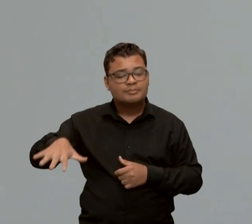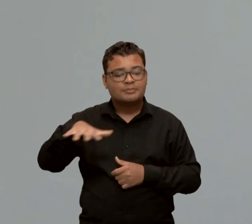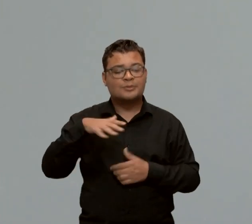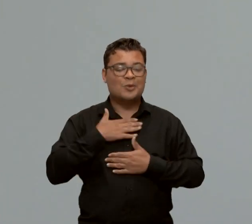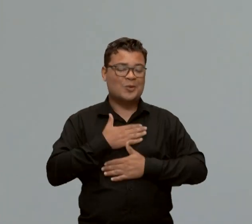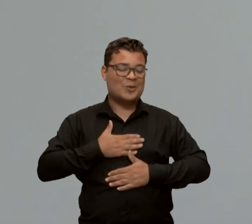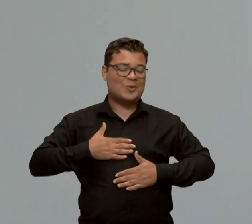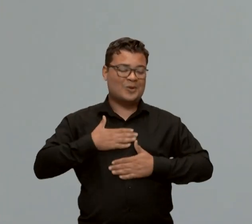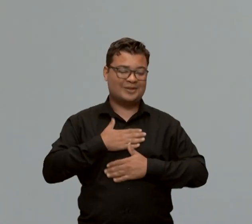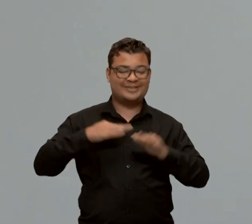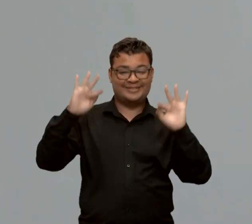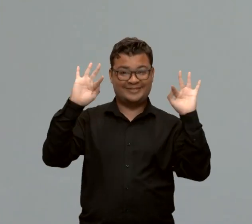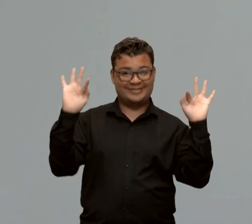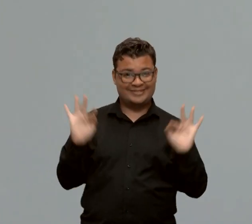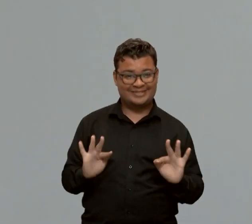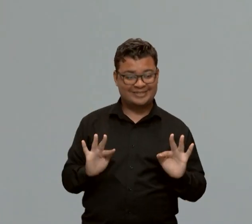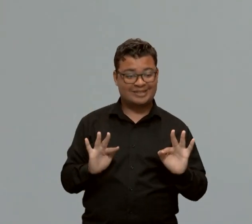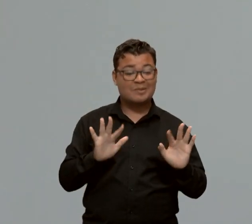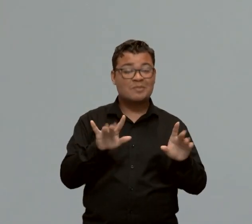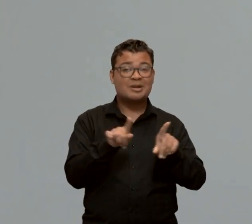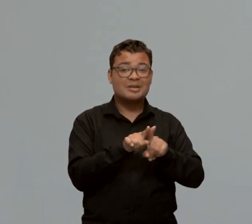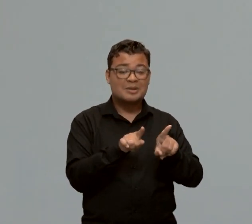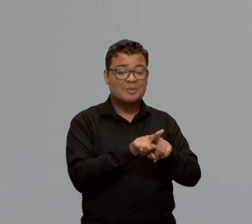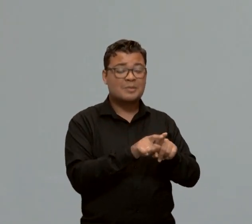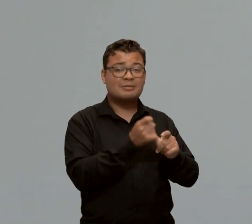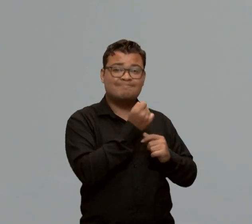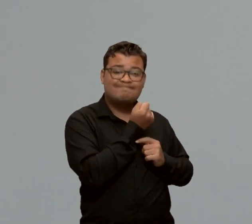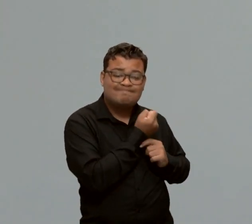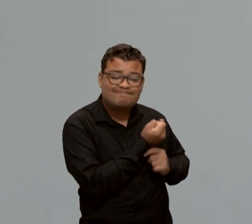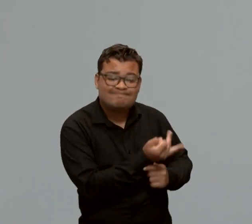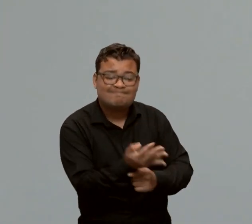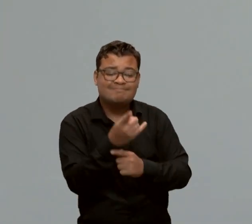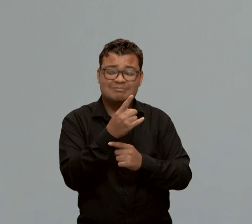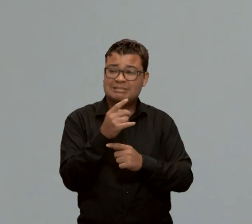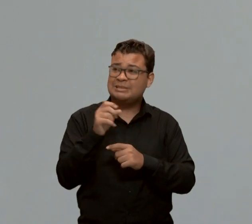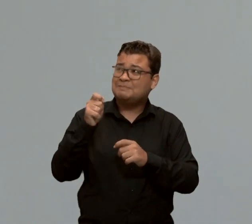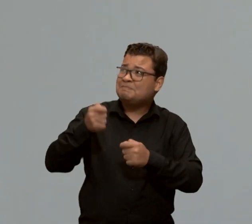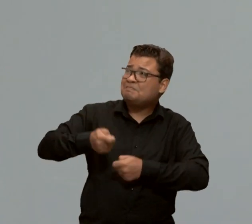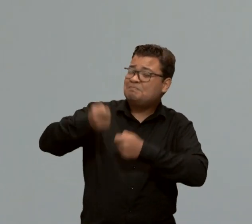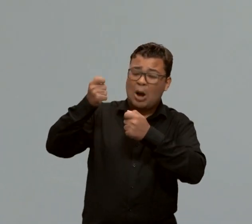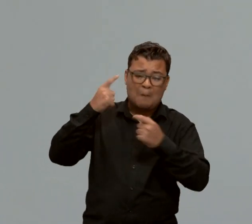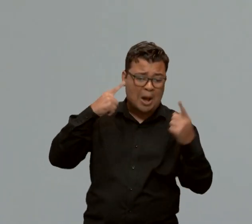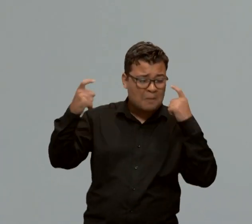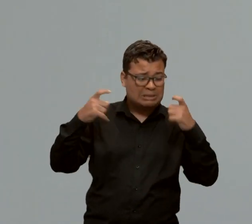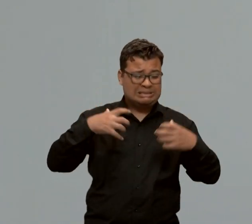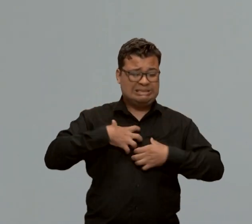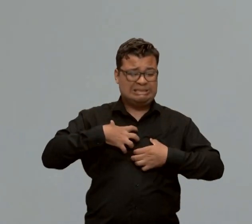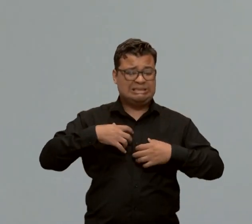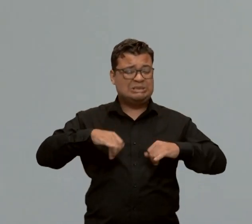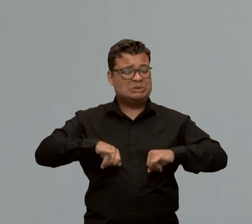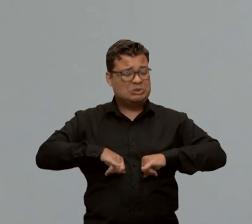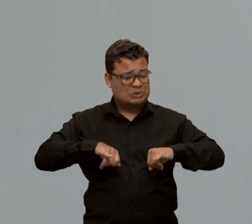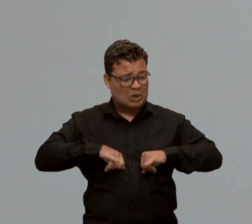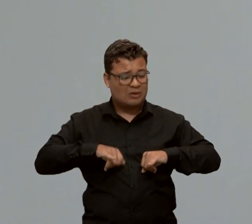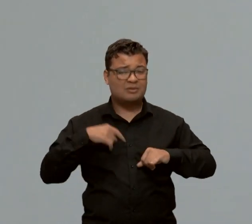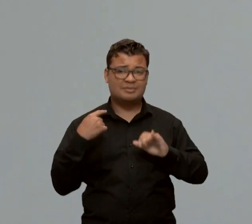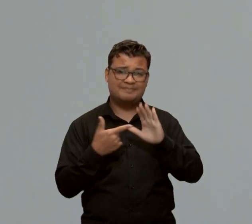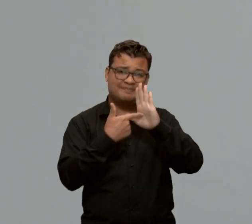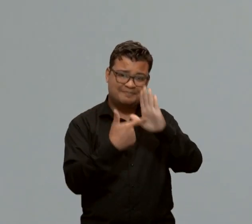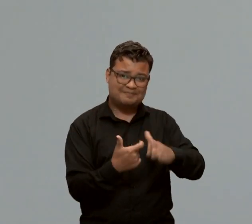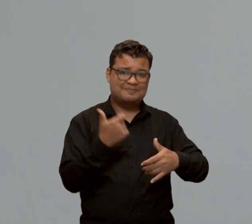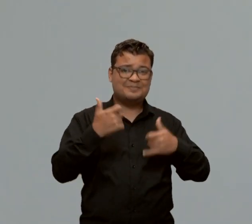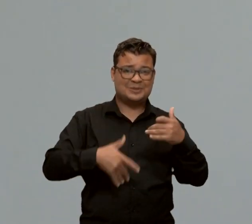com os fogos, mas tem diversas pessoas que sofrem por isso, né? E a gente trouxe aqui algumas delas, e